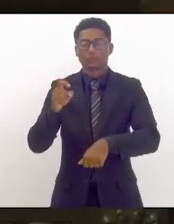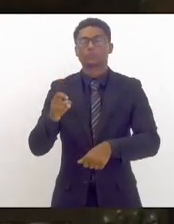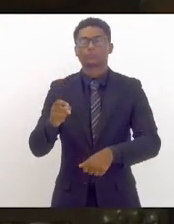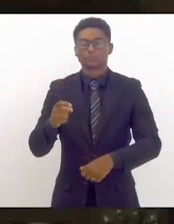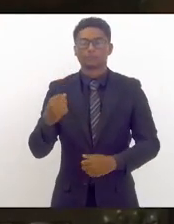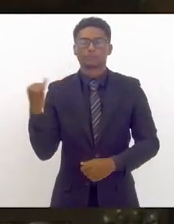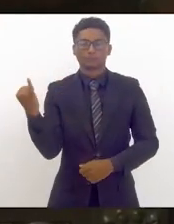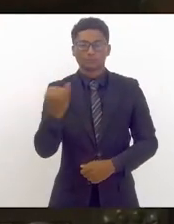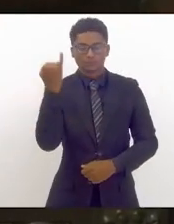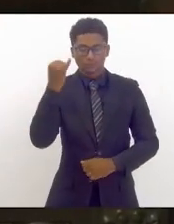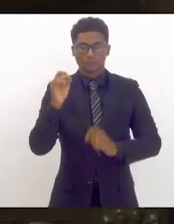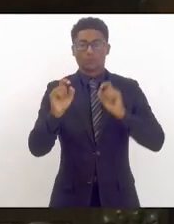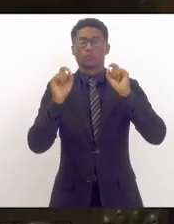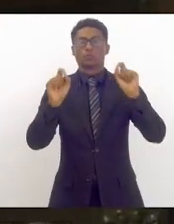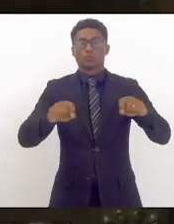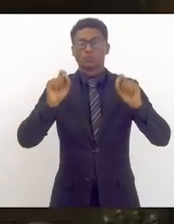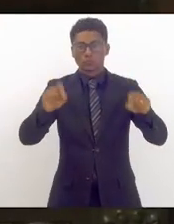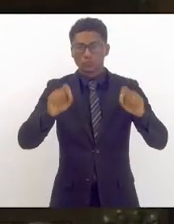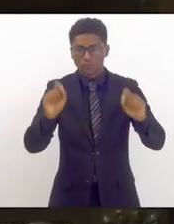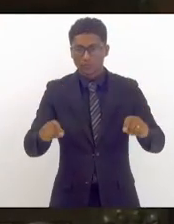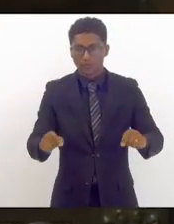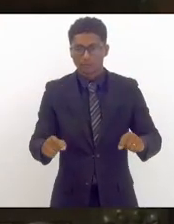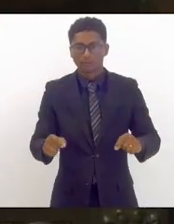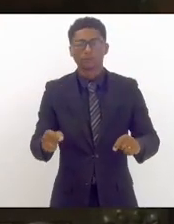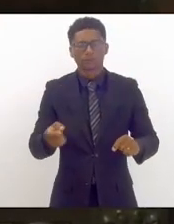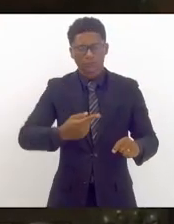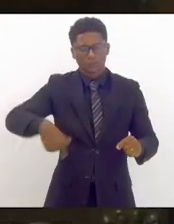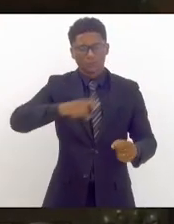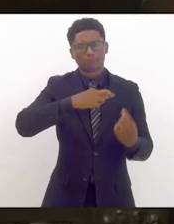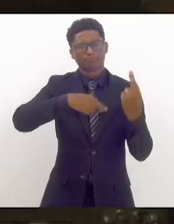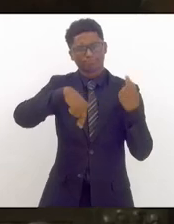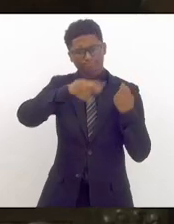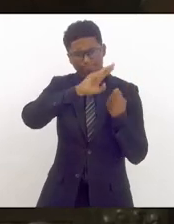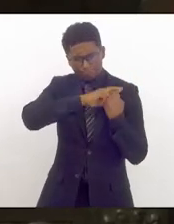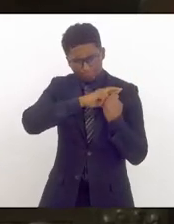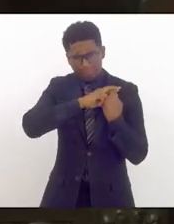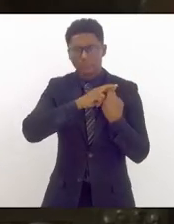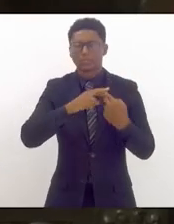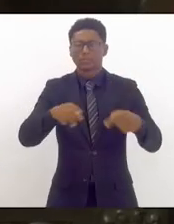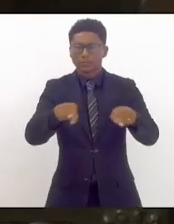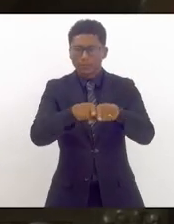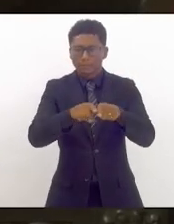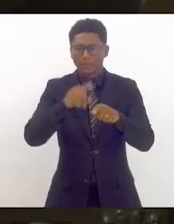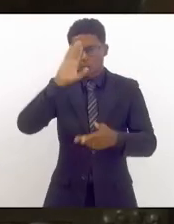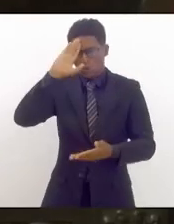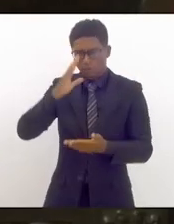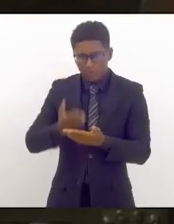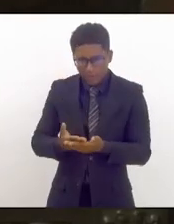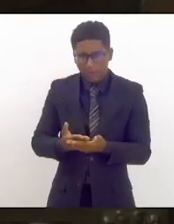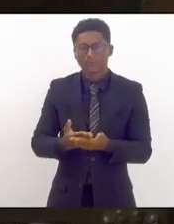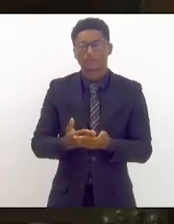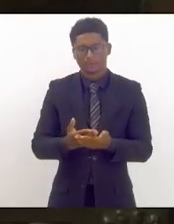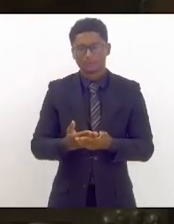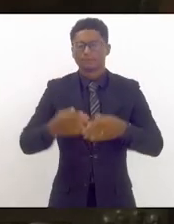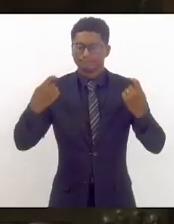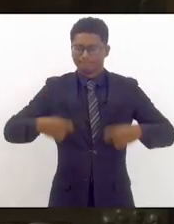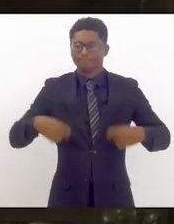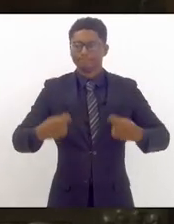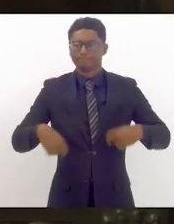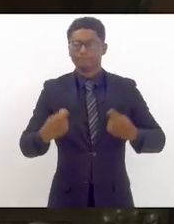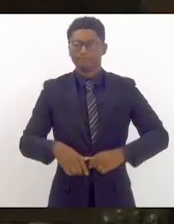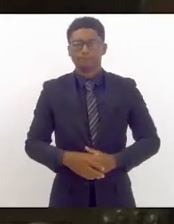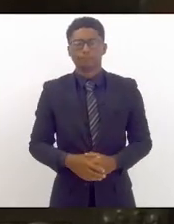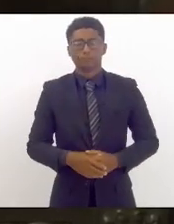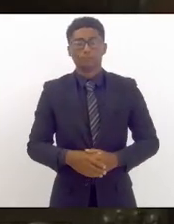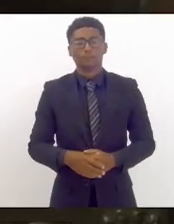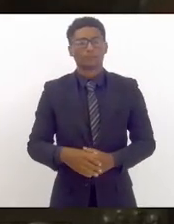nos outros o nosso compromisso público e dever ético perante o povo do Rio de Janeiro. Eu não tenho